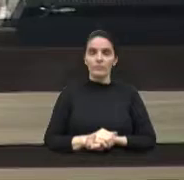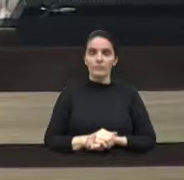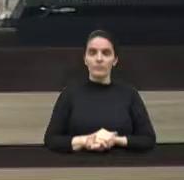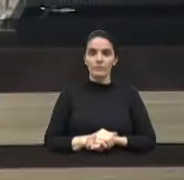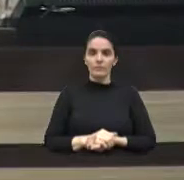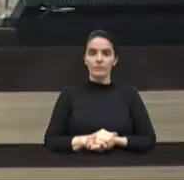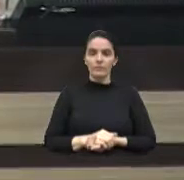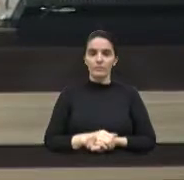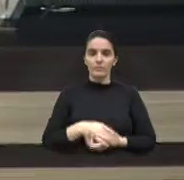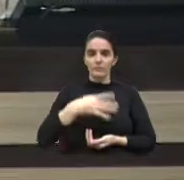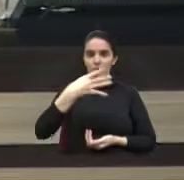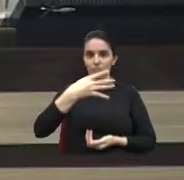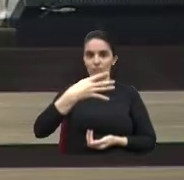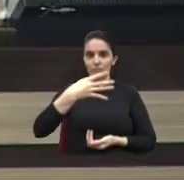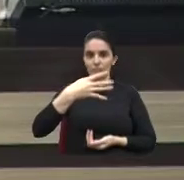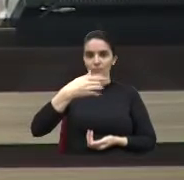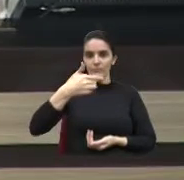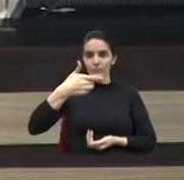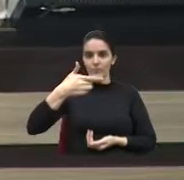Requerimento número